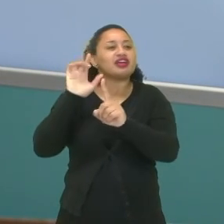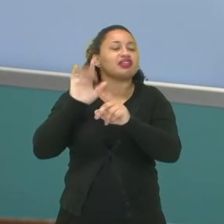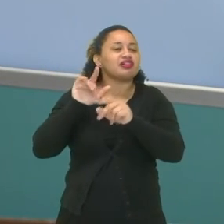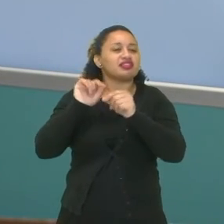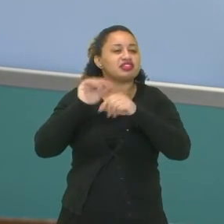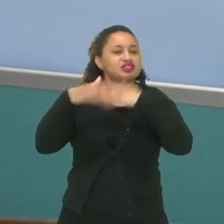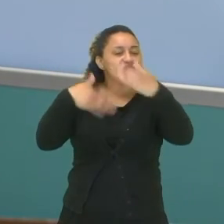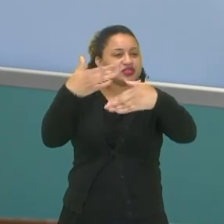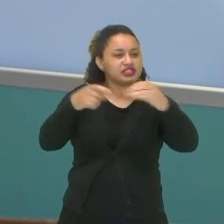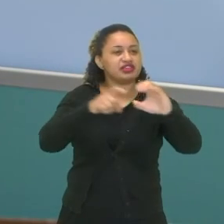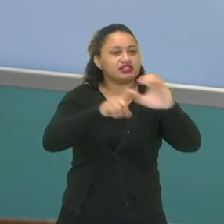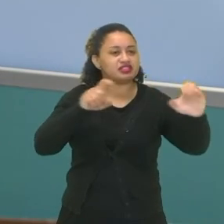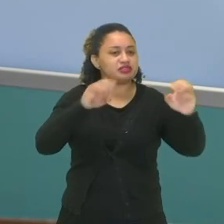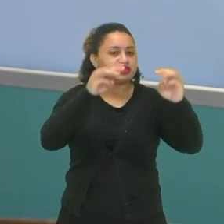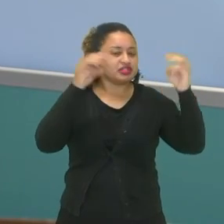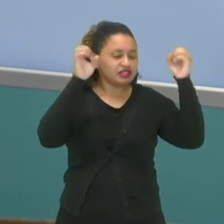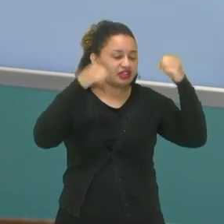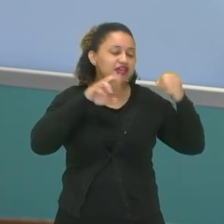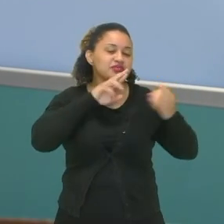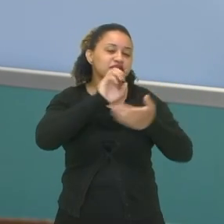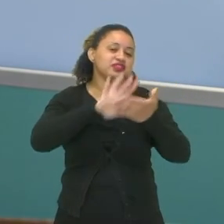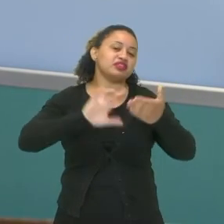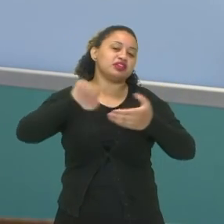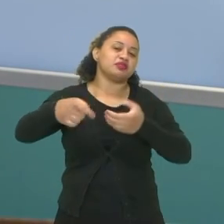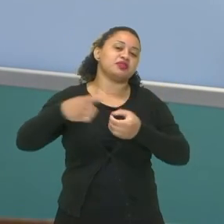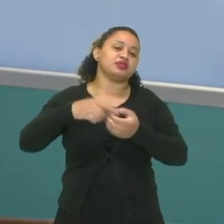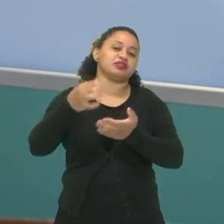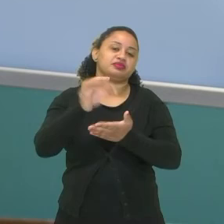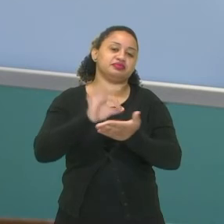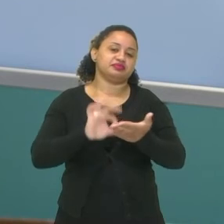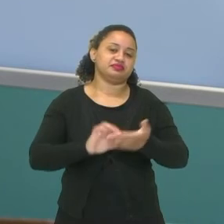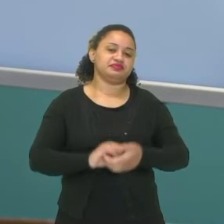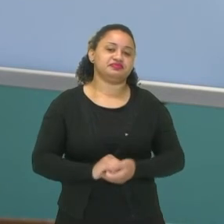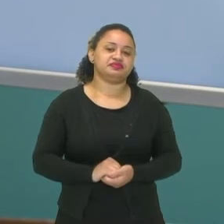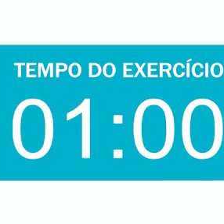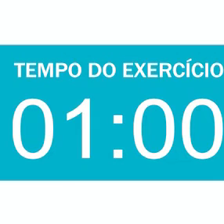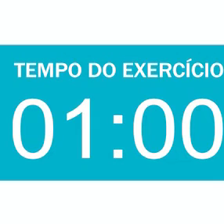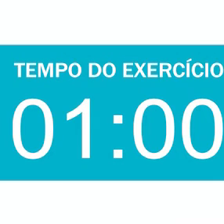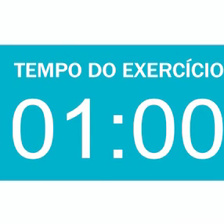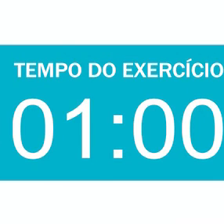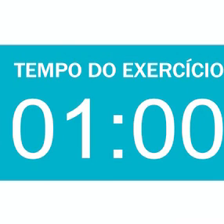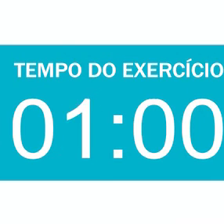de independência do México? Responda a atividade e a gente já faz a correção.